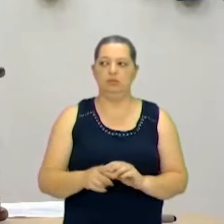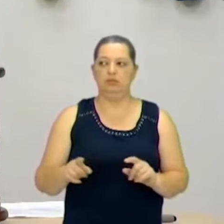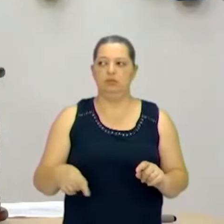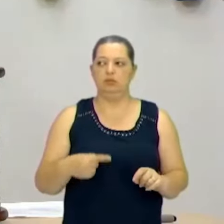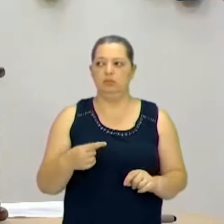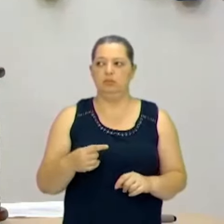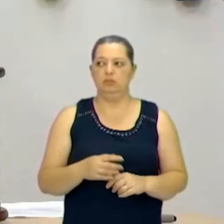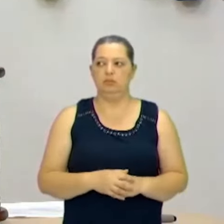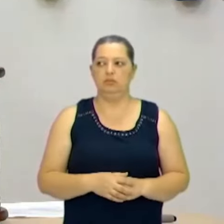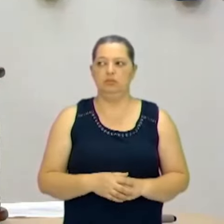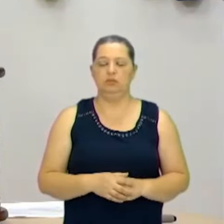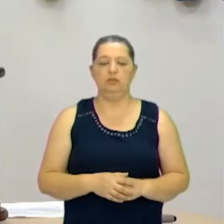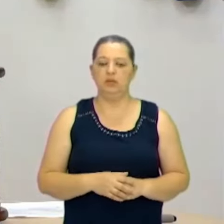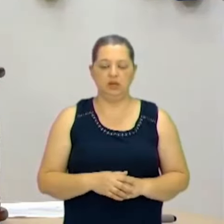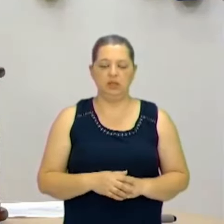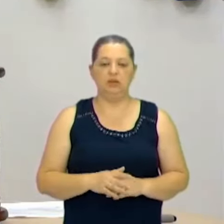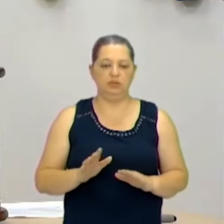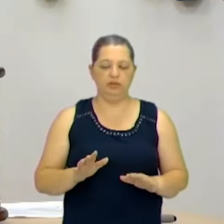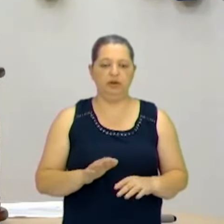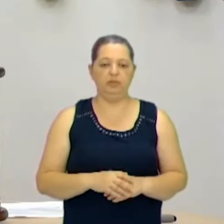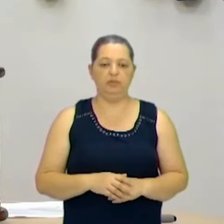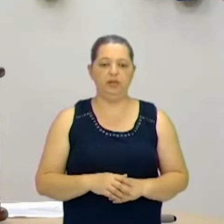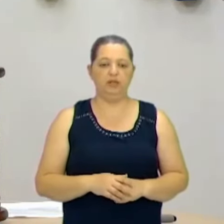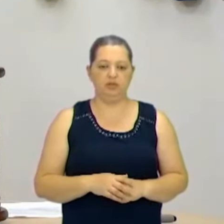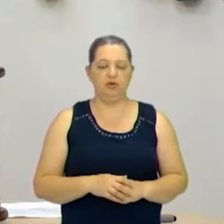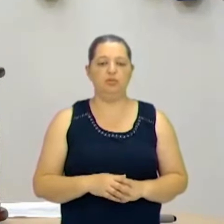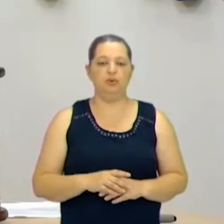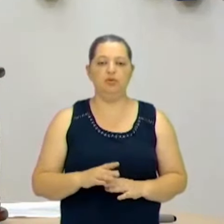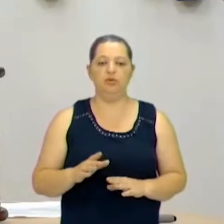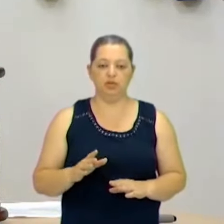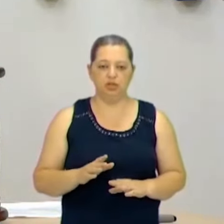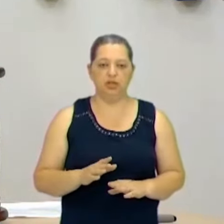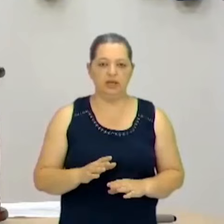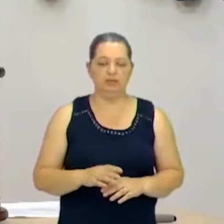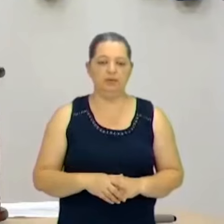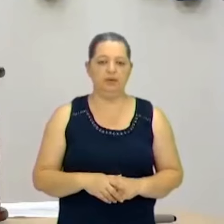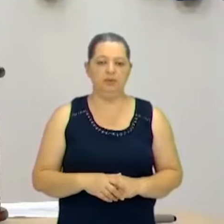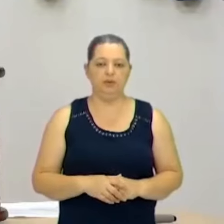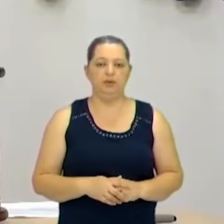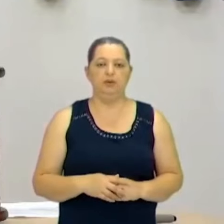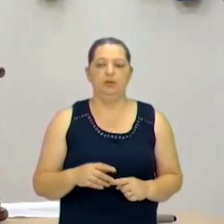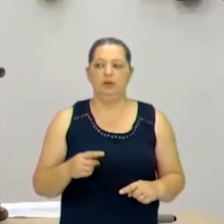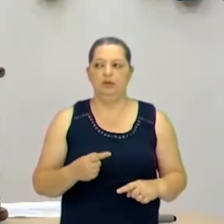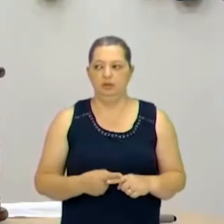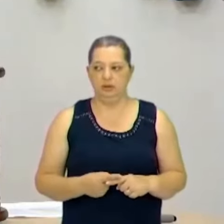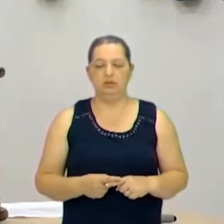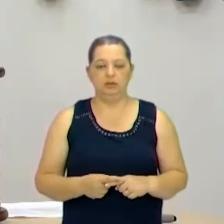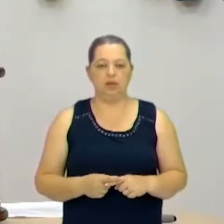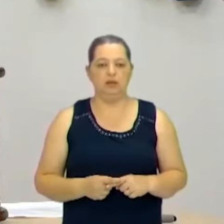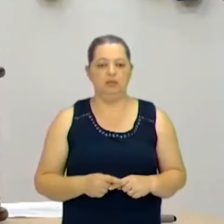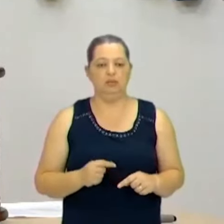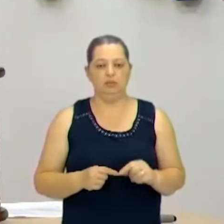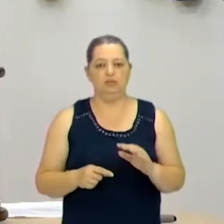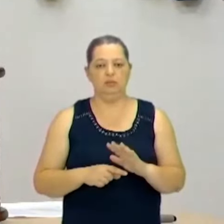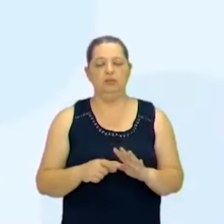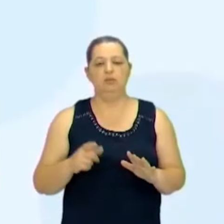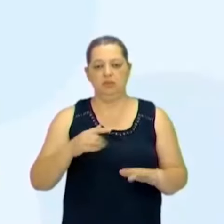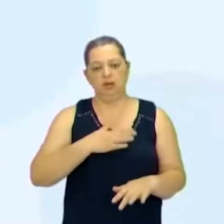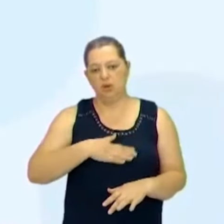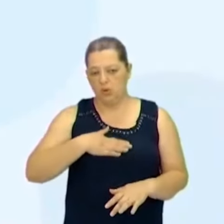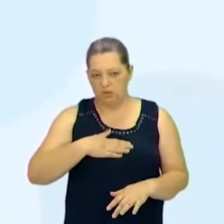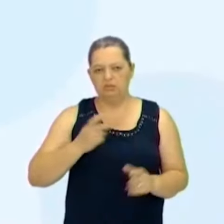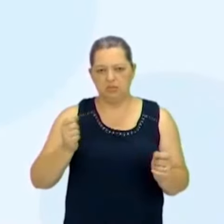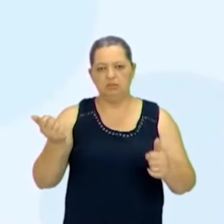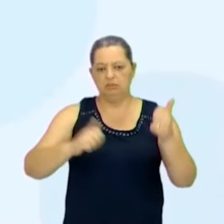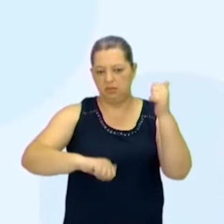até hoje, professor Rogério, professora Maria Helena, muito obrigada a todos. Avaliem a nossa aula, o que vocês gostaram, avaliem. O que vocês não gostaram também